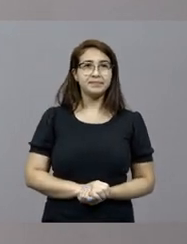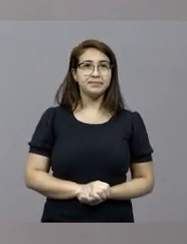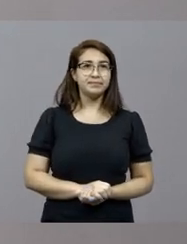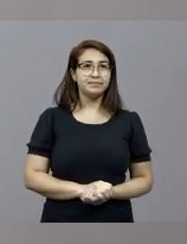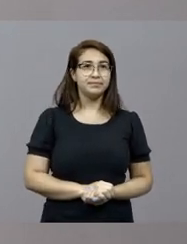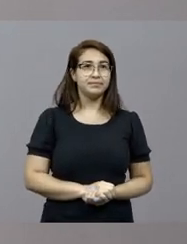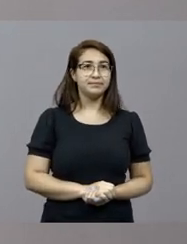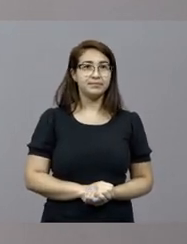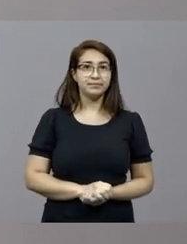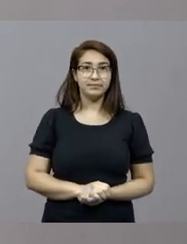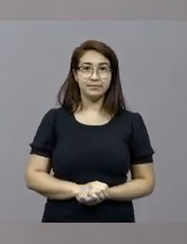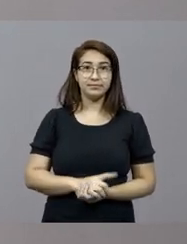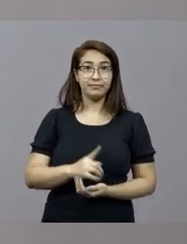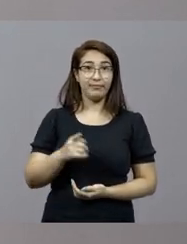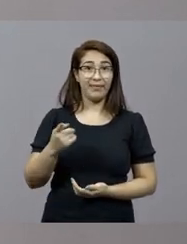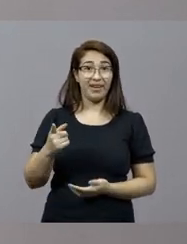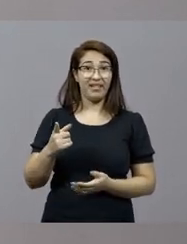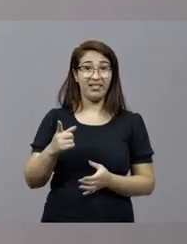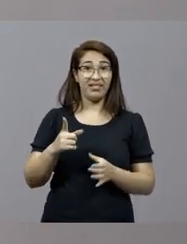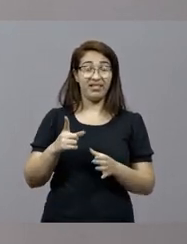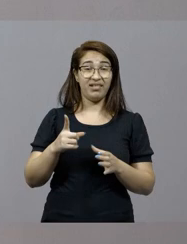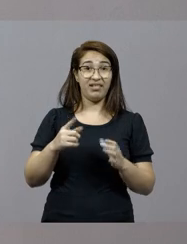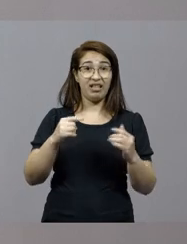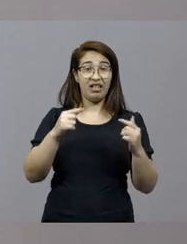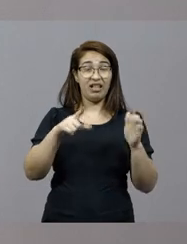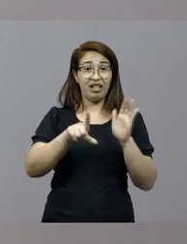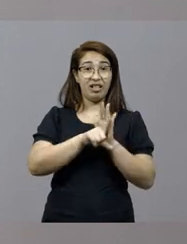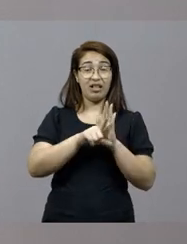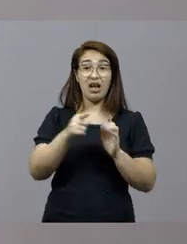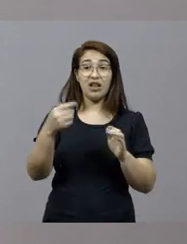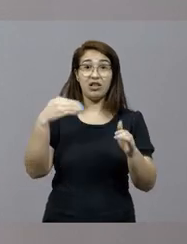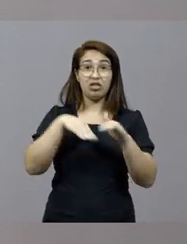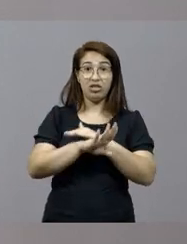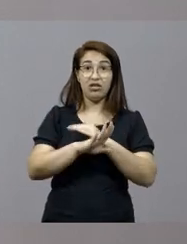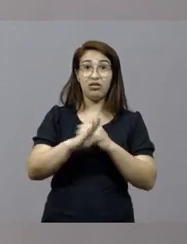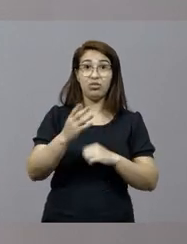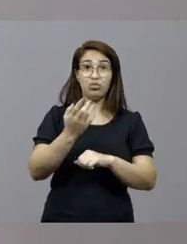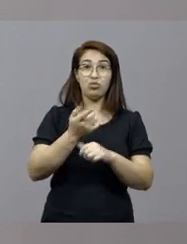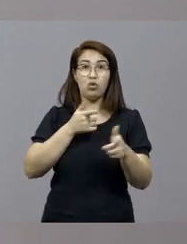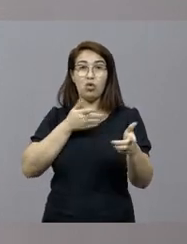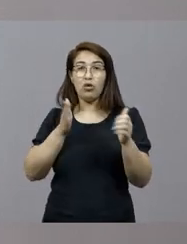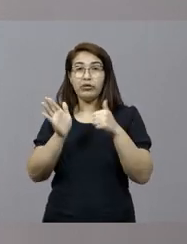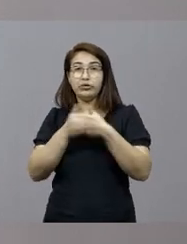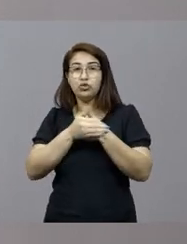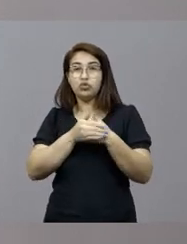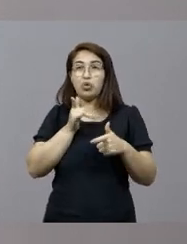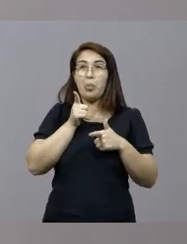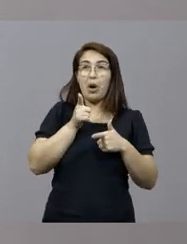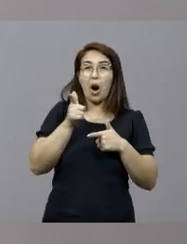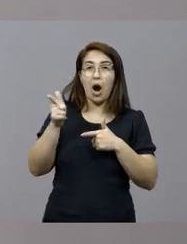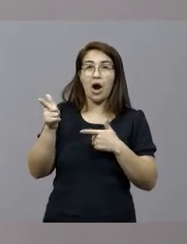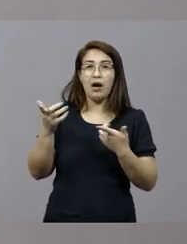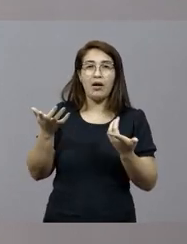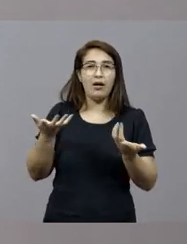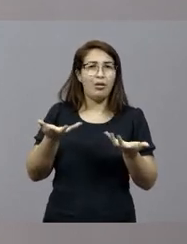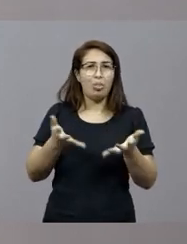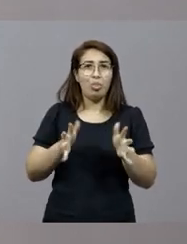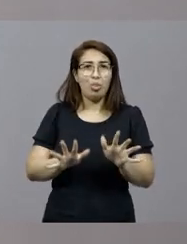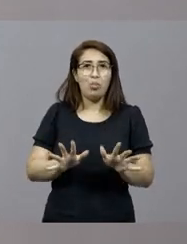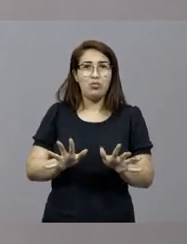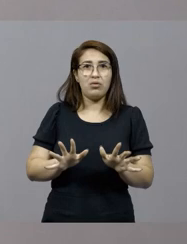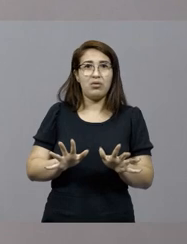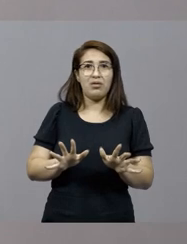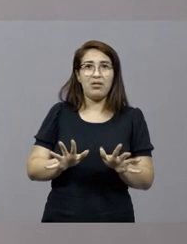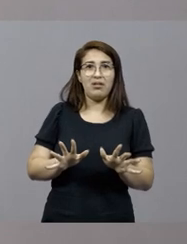Fora da lei. O cara estava no mato, com uma AK-47, dando tiro em policial, não querendo se render.